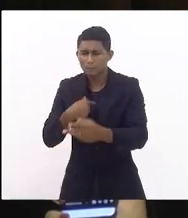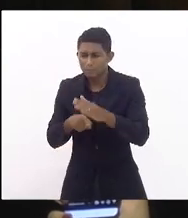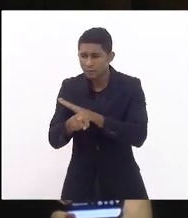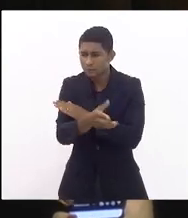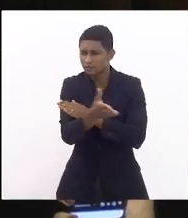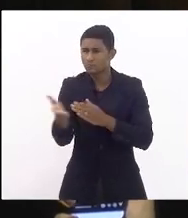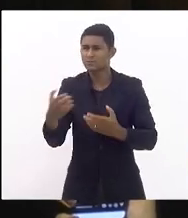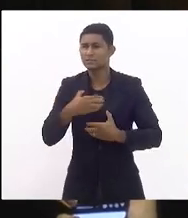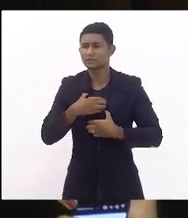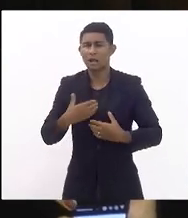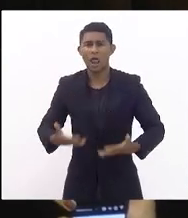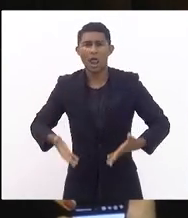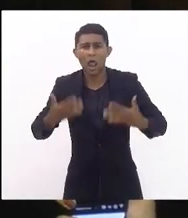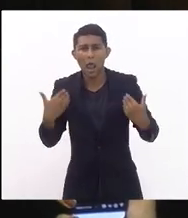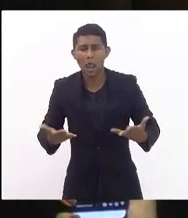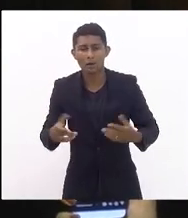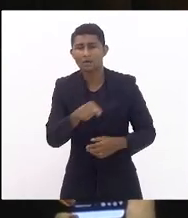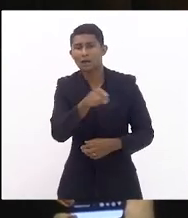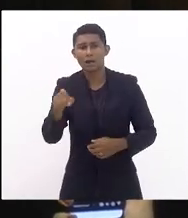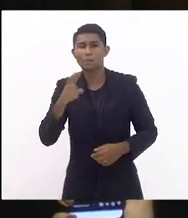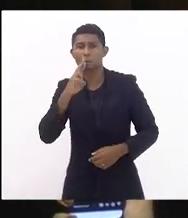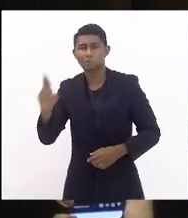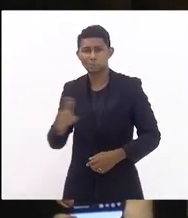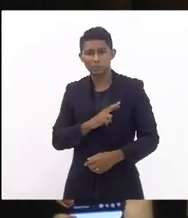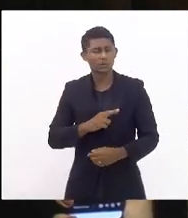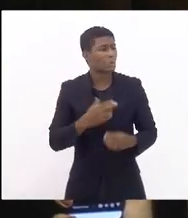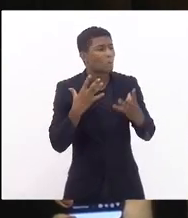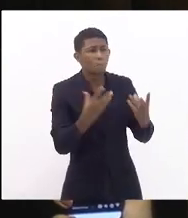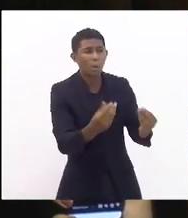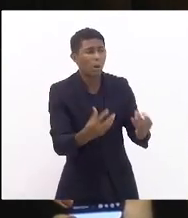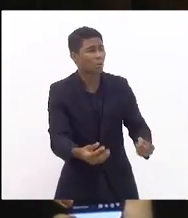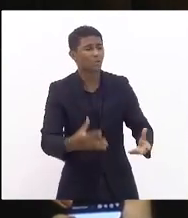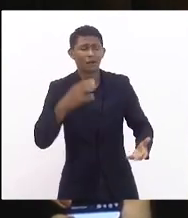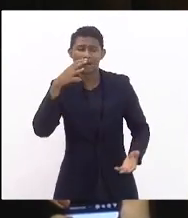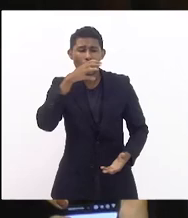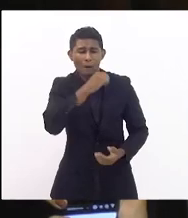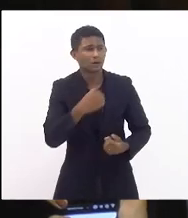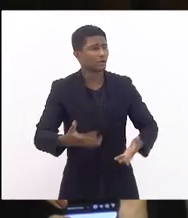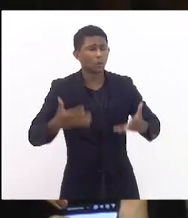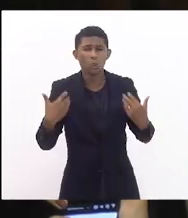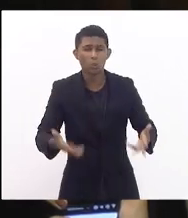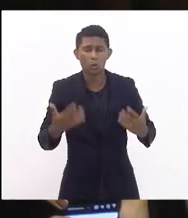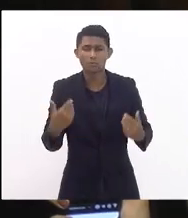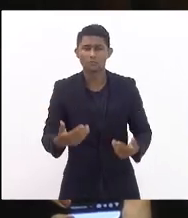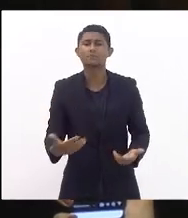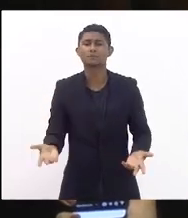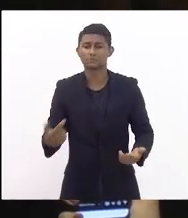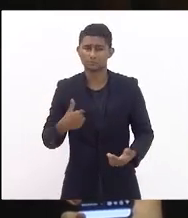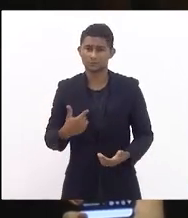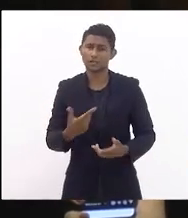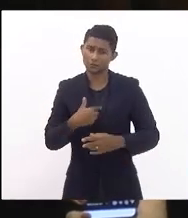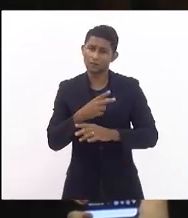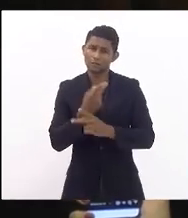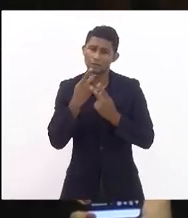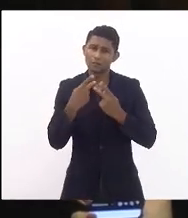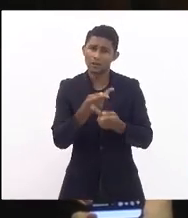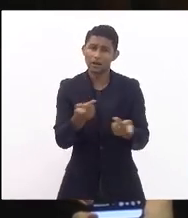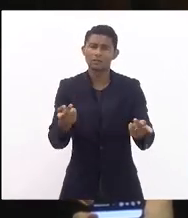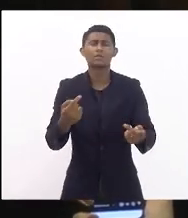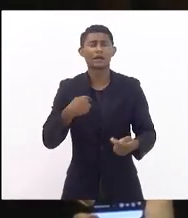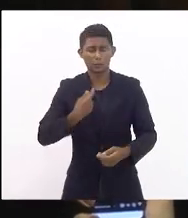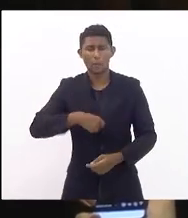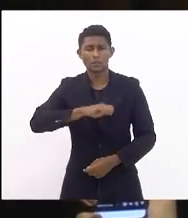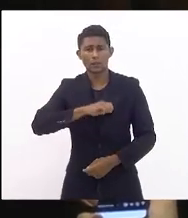calor? Eles, muito, tia. E aí eu falo para os senhores e para as senhoras como mãe.